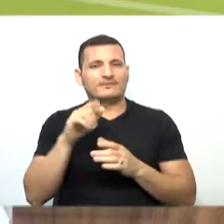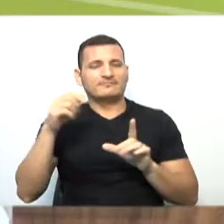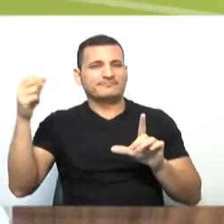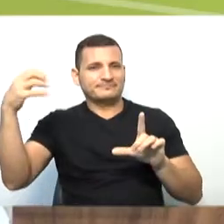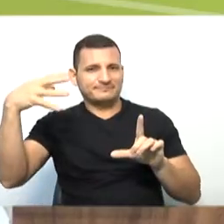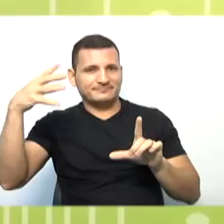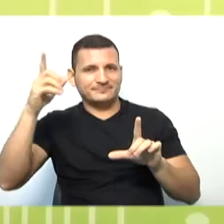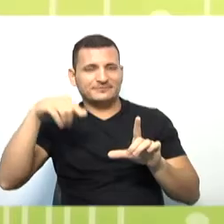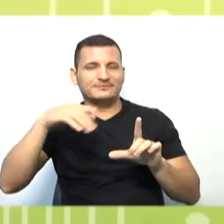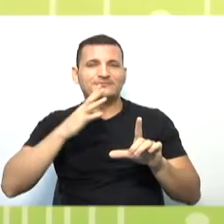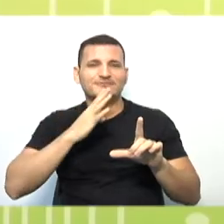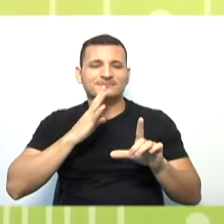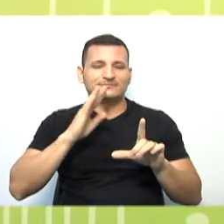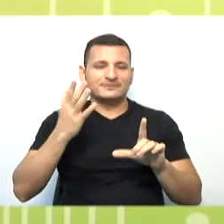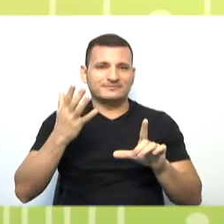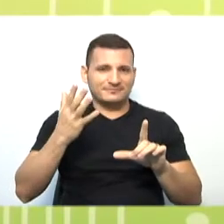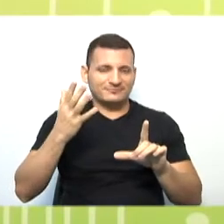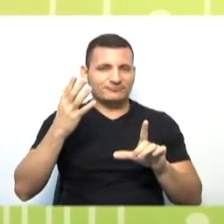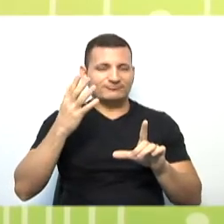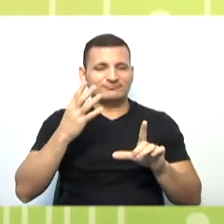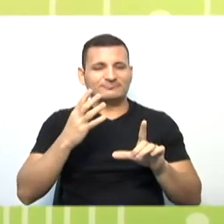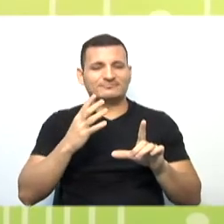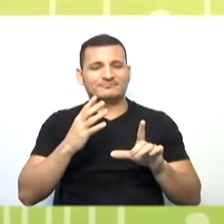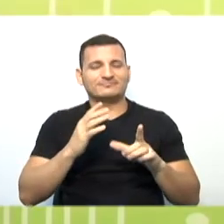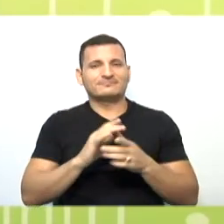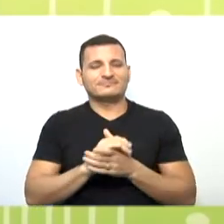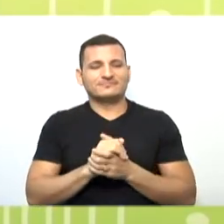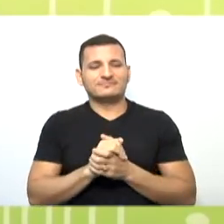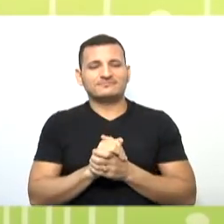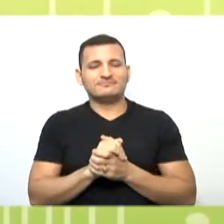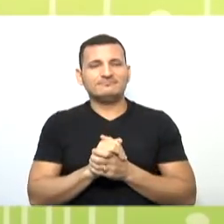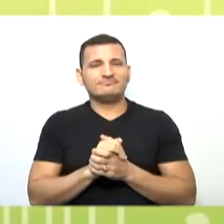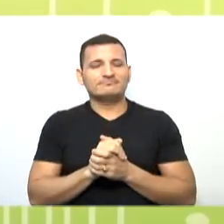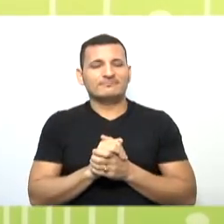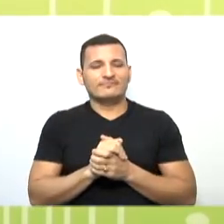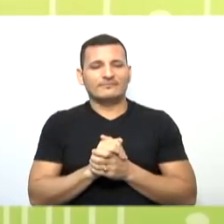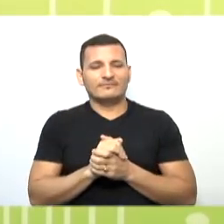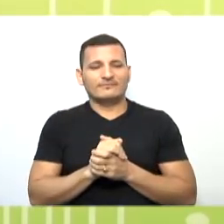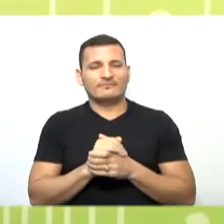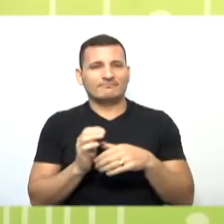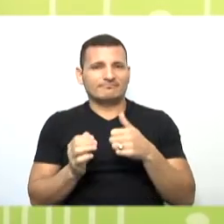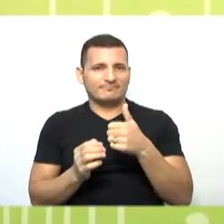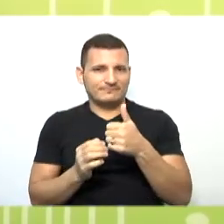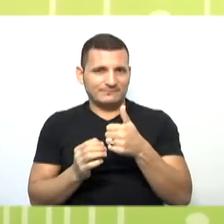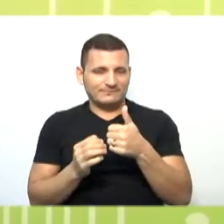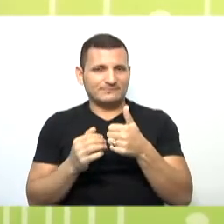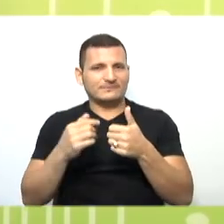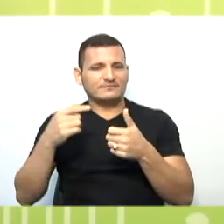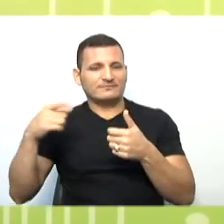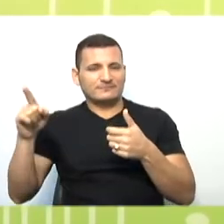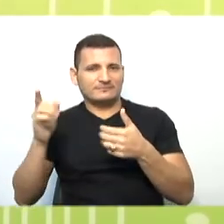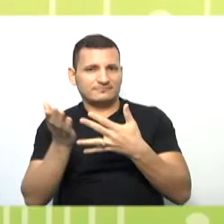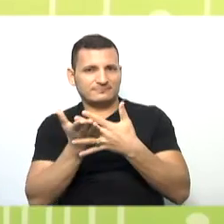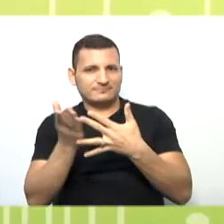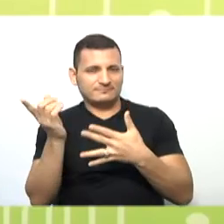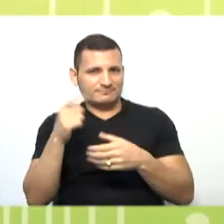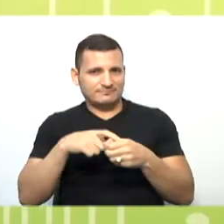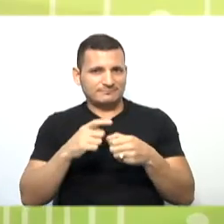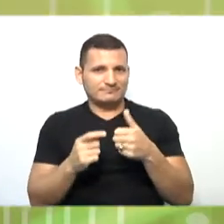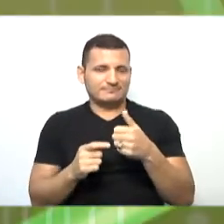vocês vão. Investir na lâmpada do conhecimento que está aqui, ó, dentro da nossa cabeça. Tá bom? Já já a gente volta.